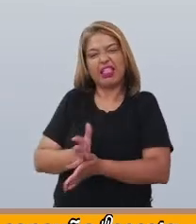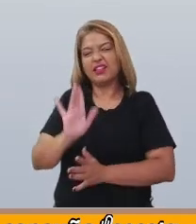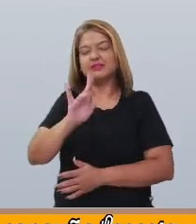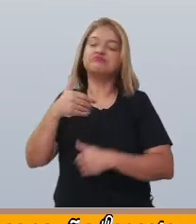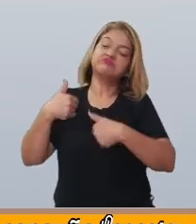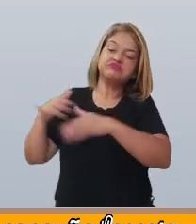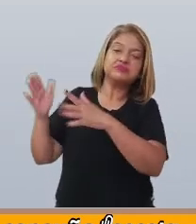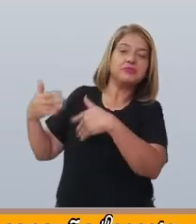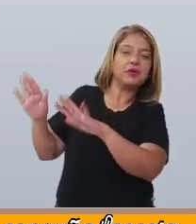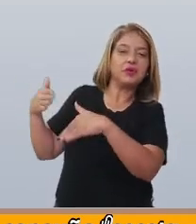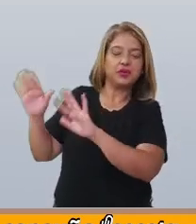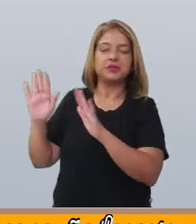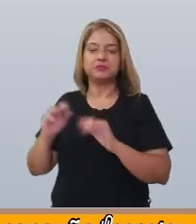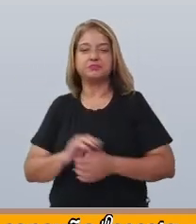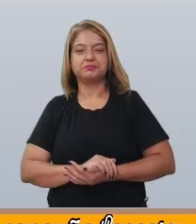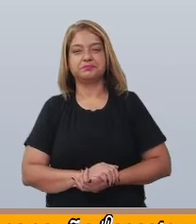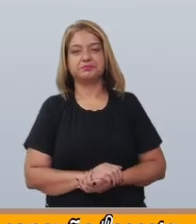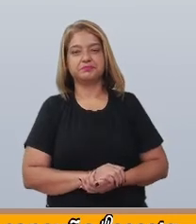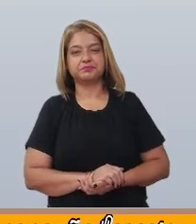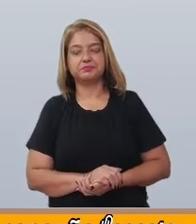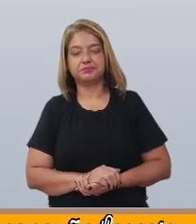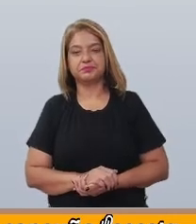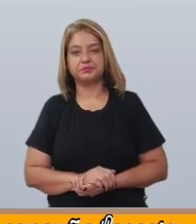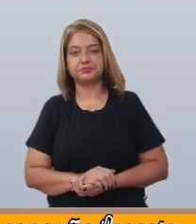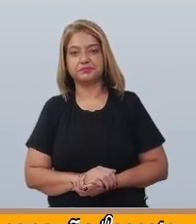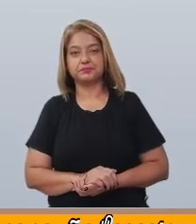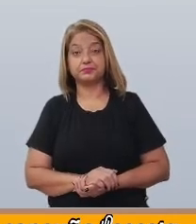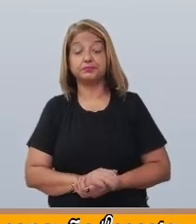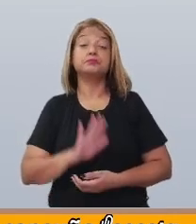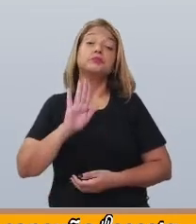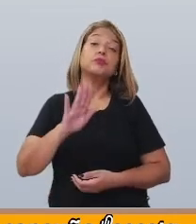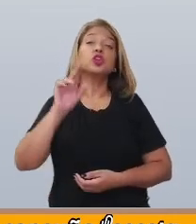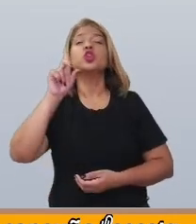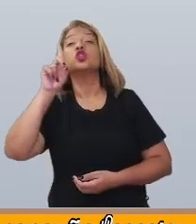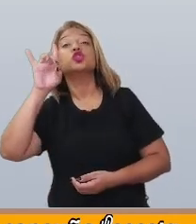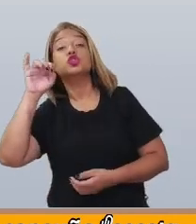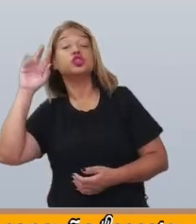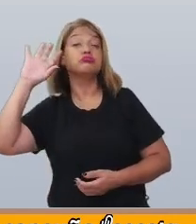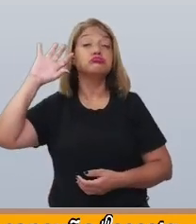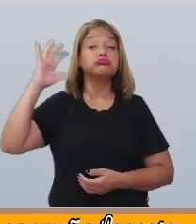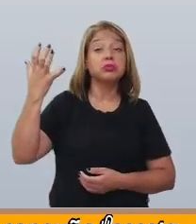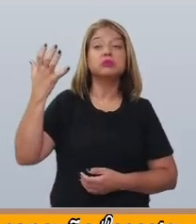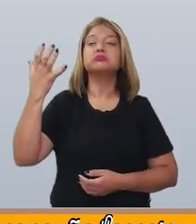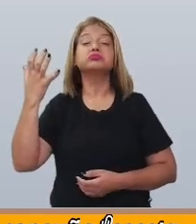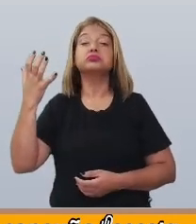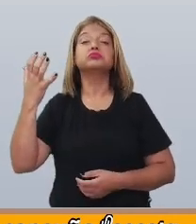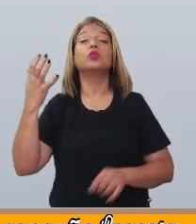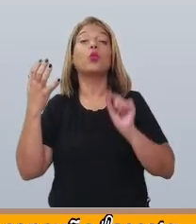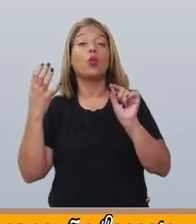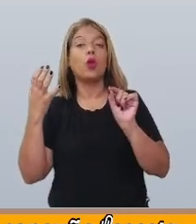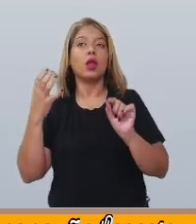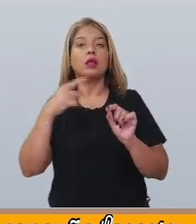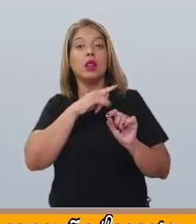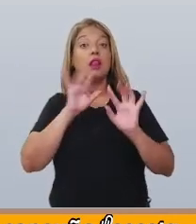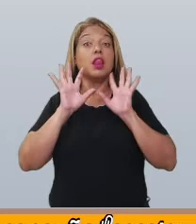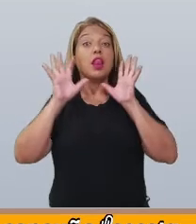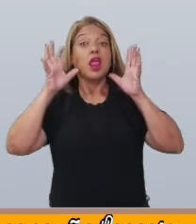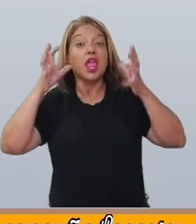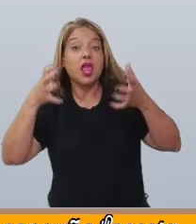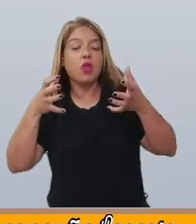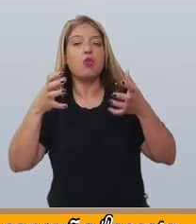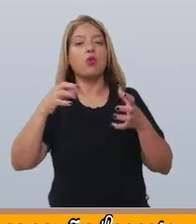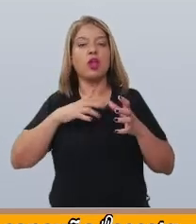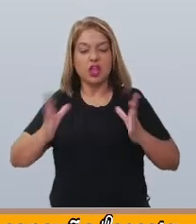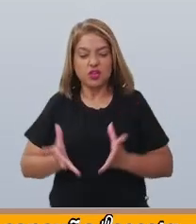deixou que fosse embora. Algum tempo depois, o leão ficou preso